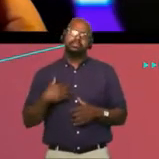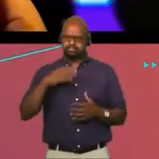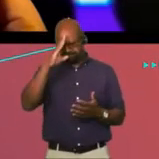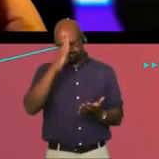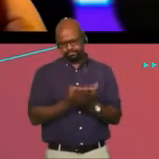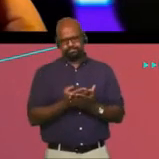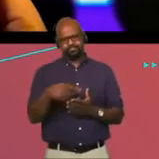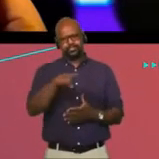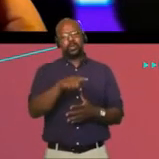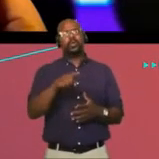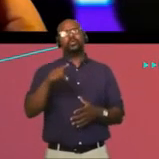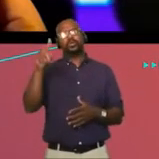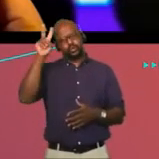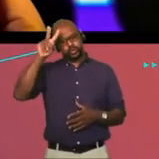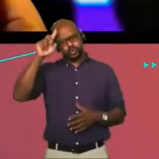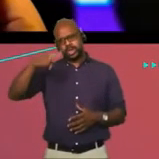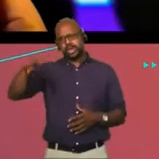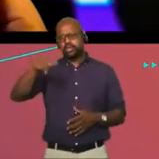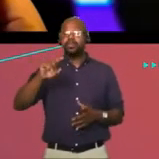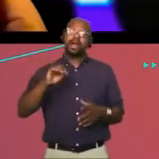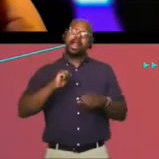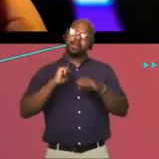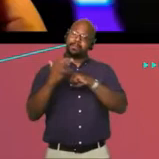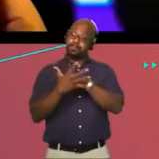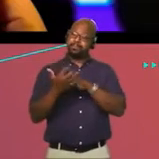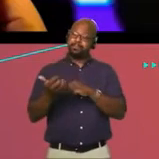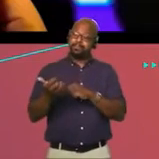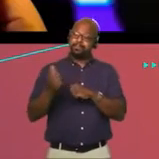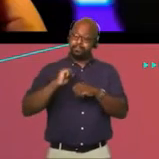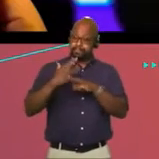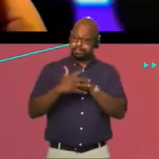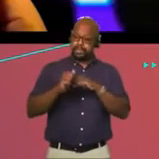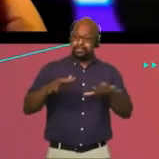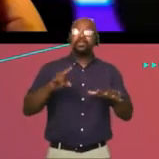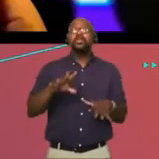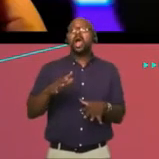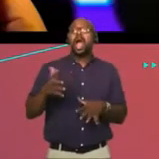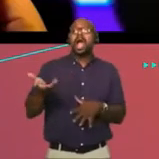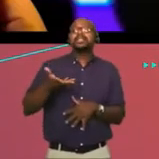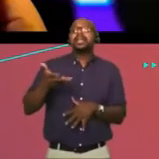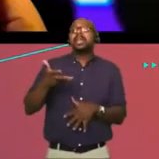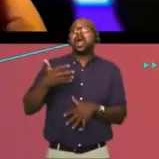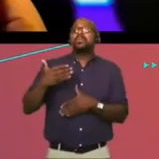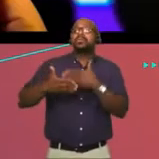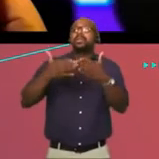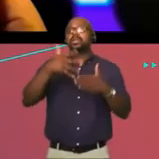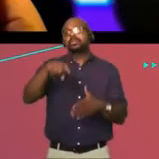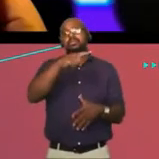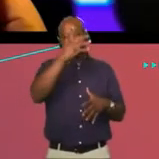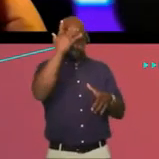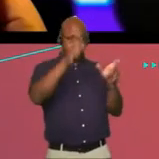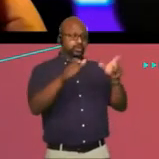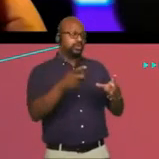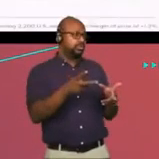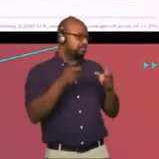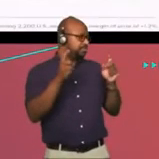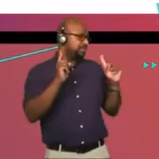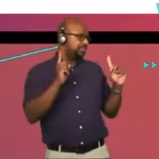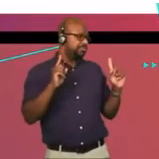acredito que os historiadores tudo vão dizer isso na academia veio para acelerar o processo que tava hein o que as pessoas não percebeu